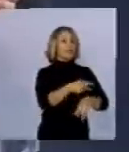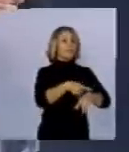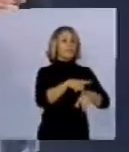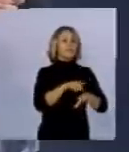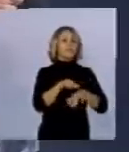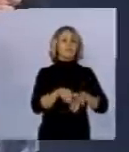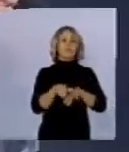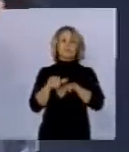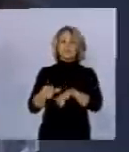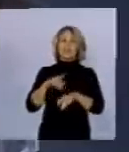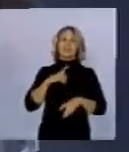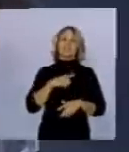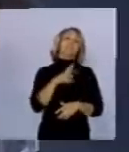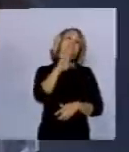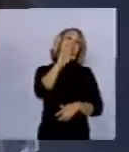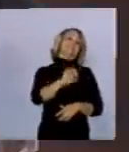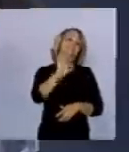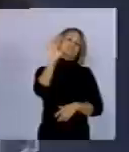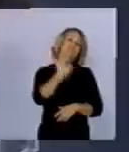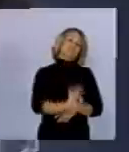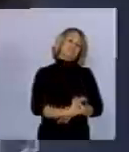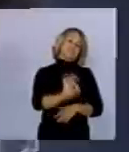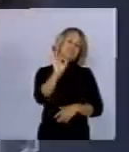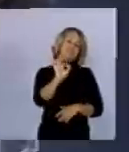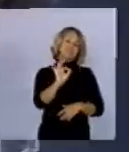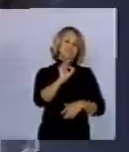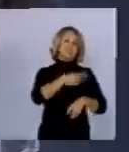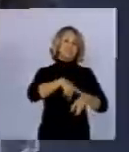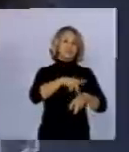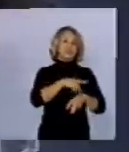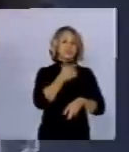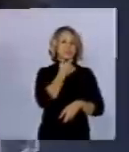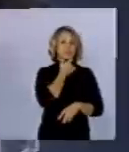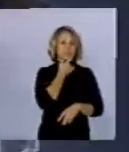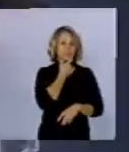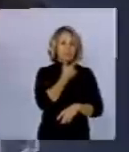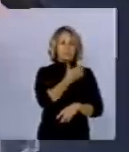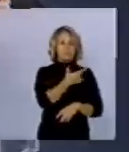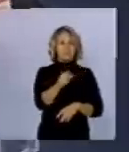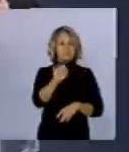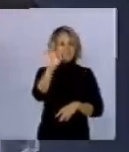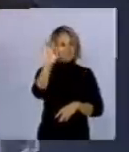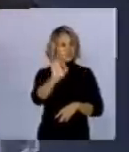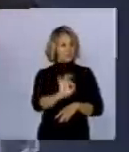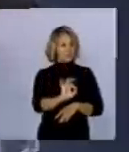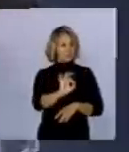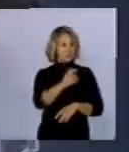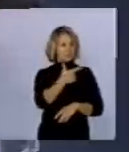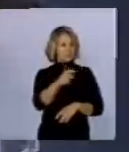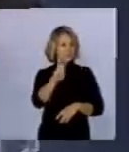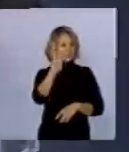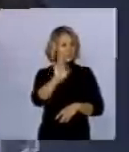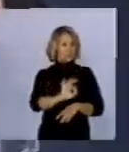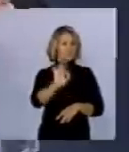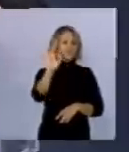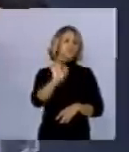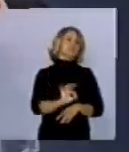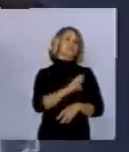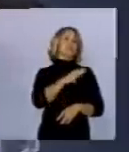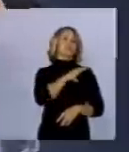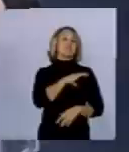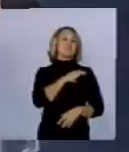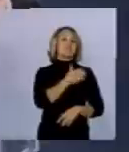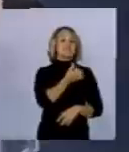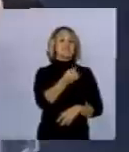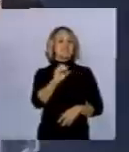tem 50% de cotas o Reino Unido 25% Canadá 60 a Coreia do Sul